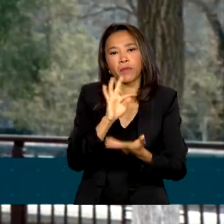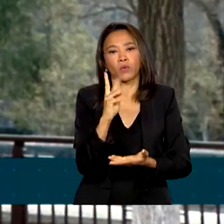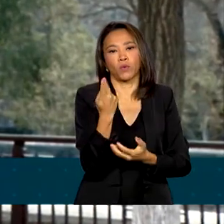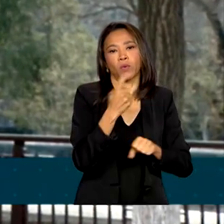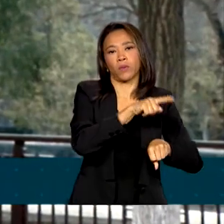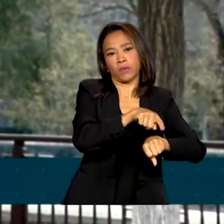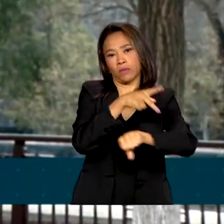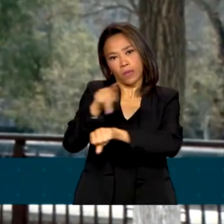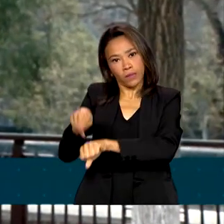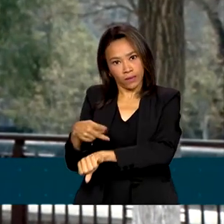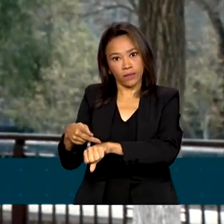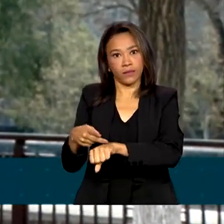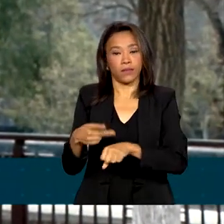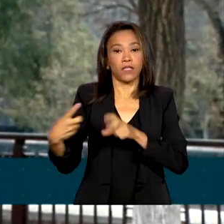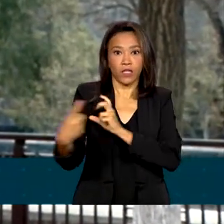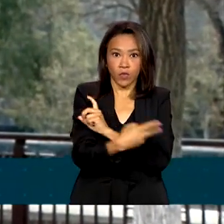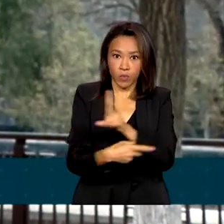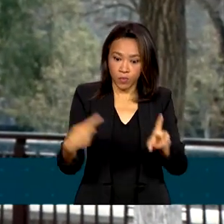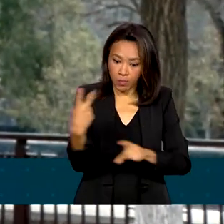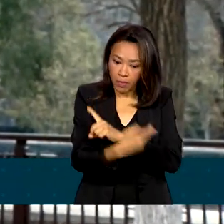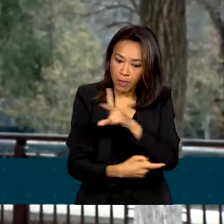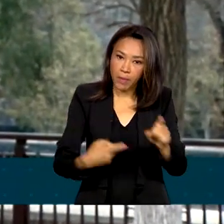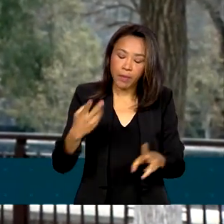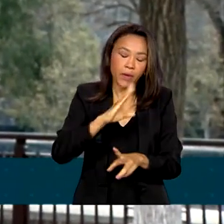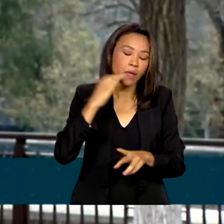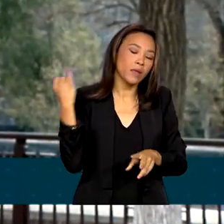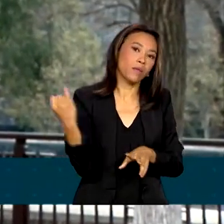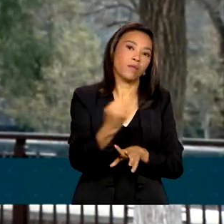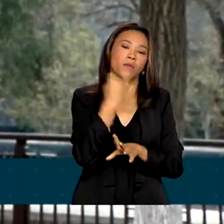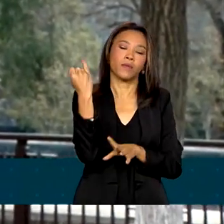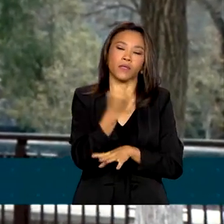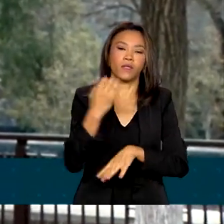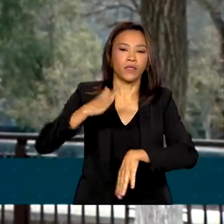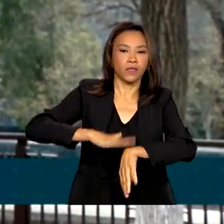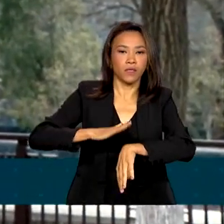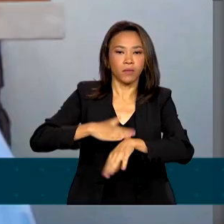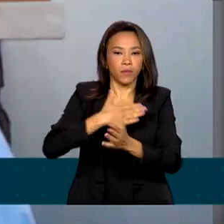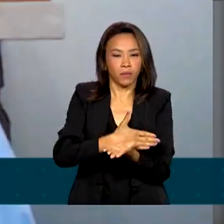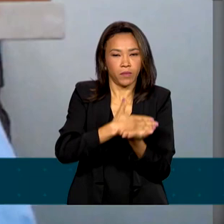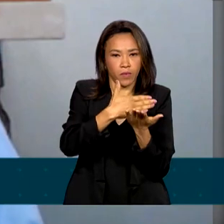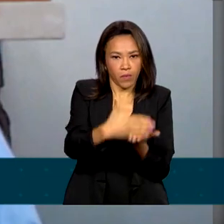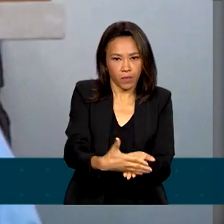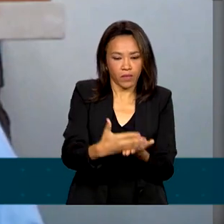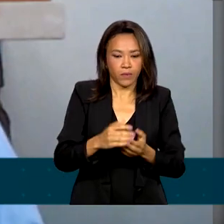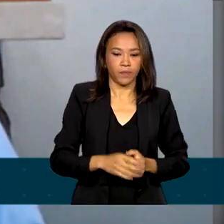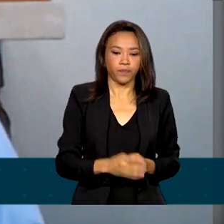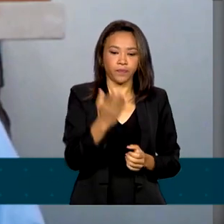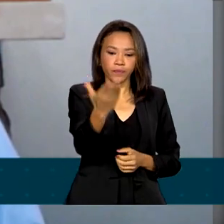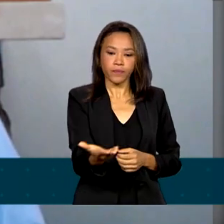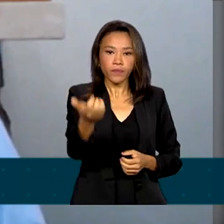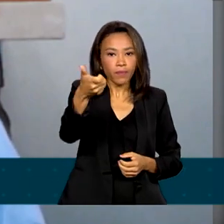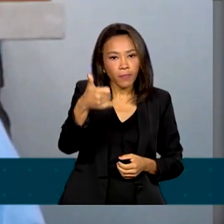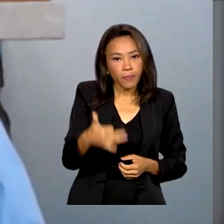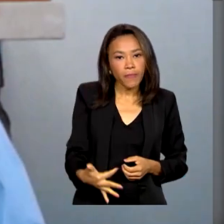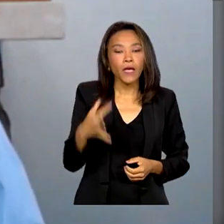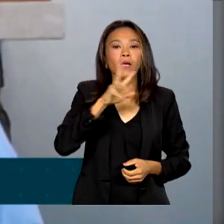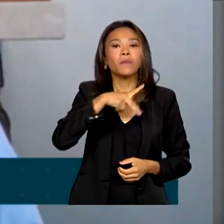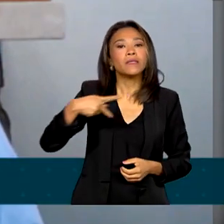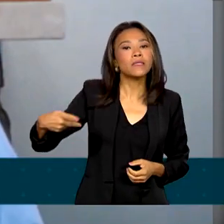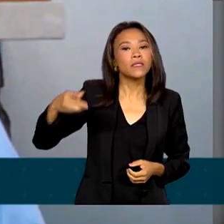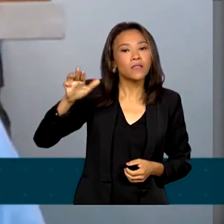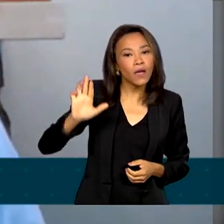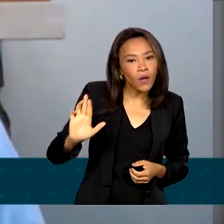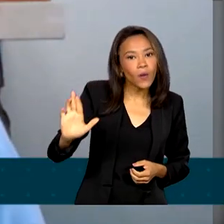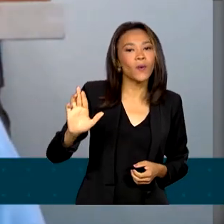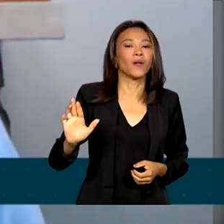dois países. E o comércio tem um papel crucial neste recomeço. O presidente Lula é um